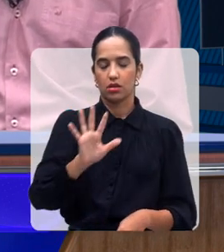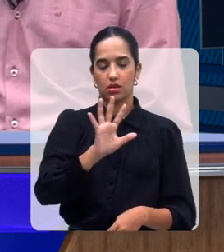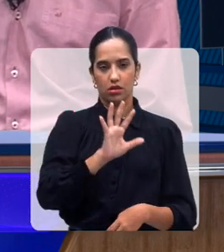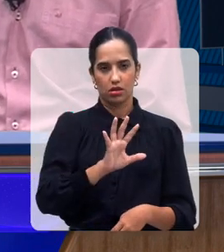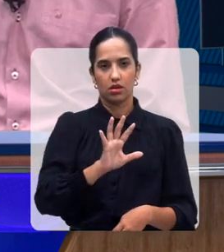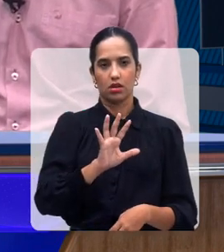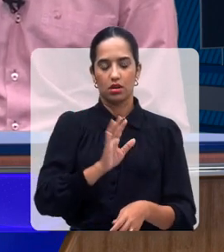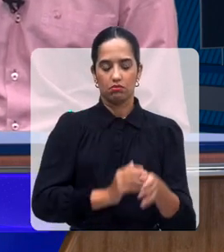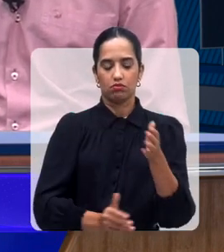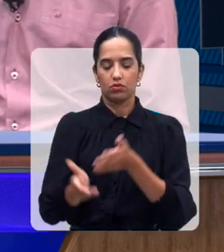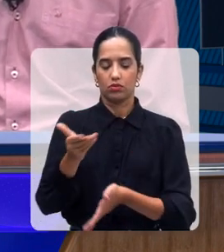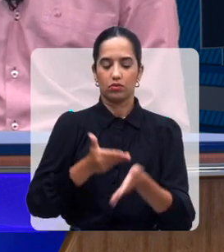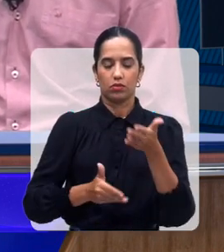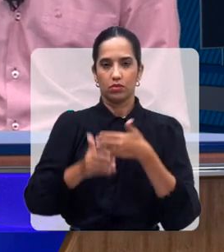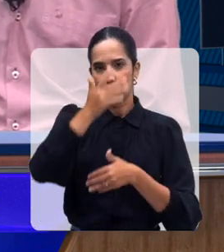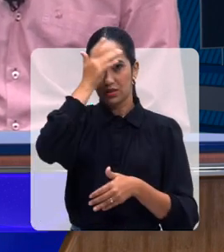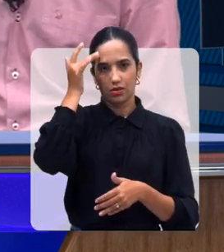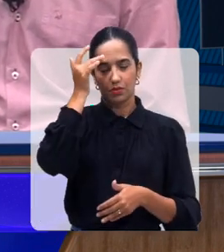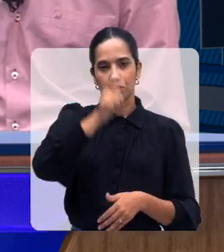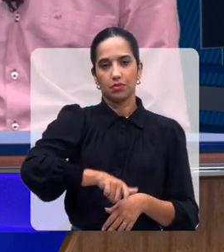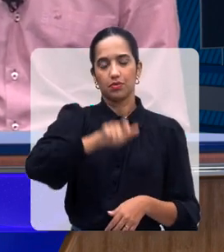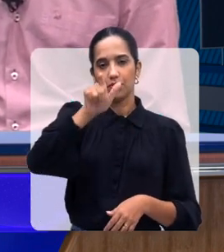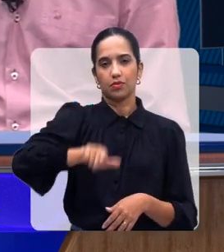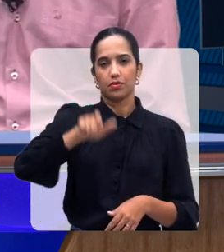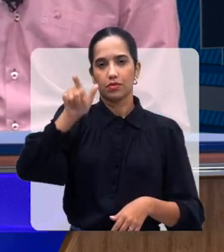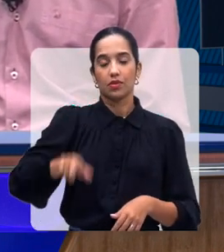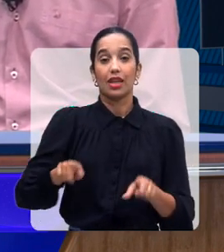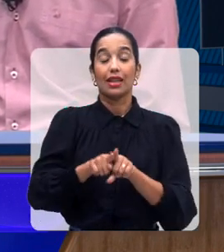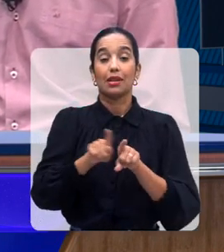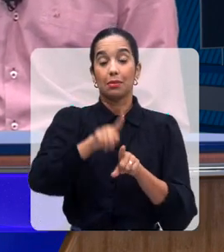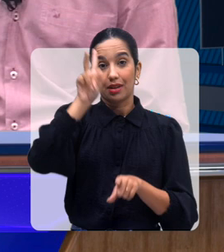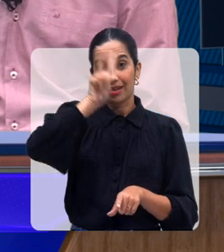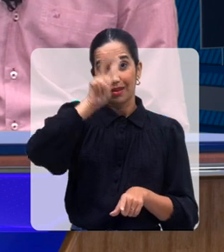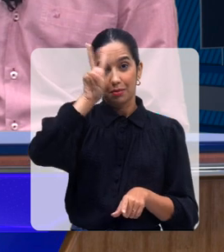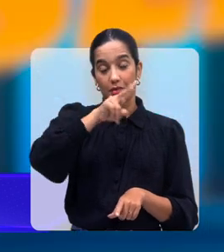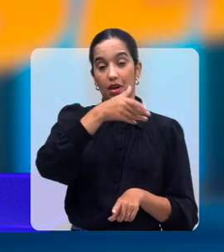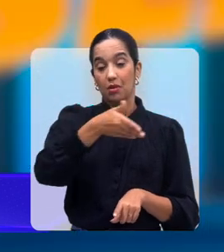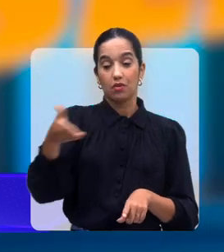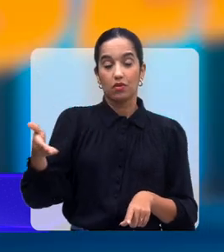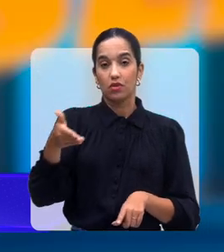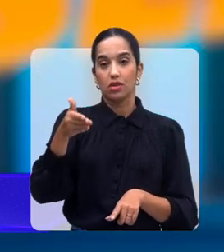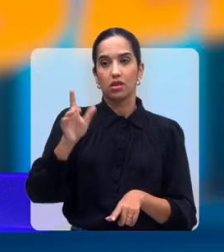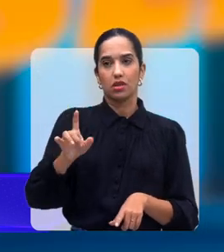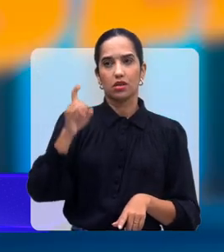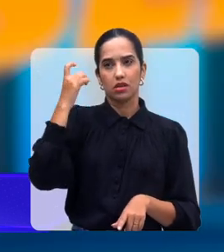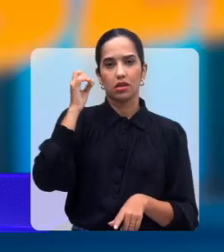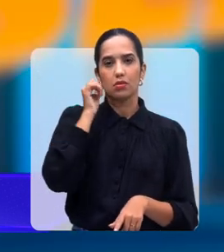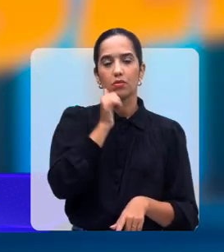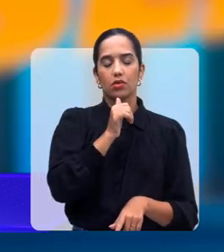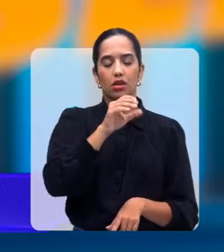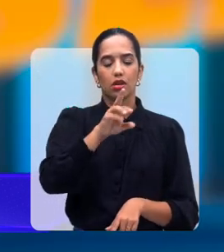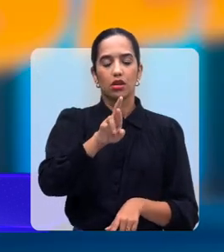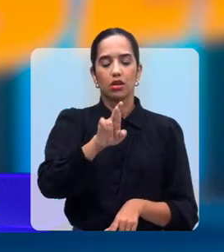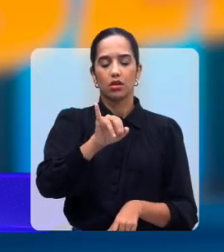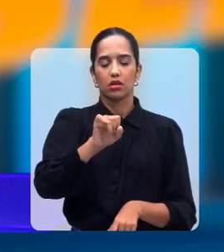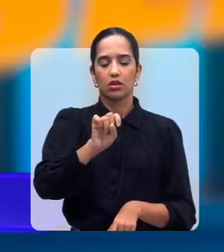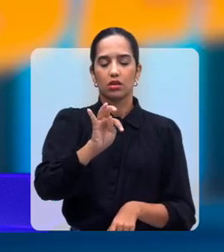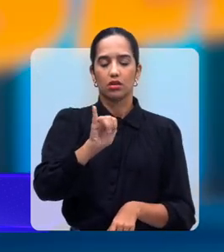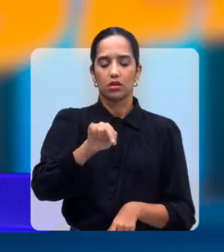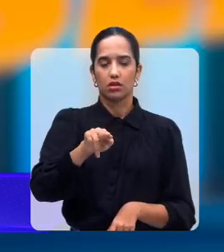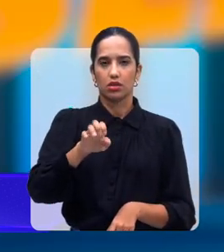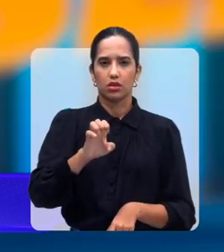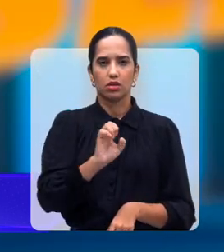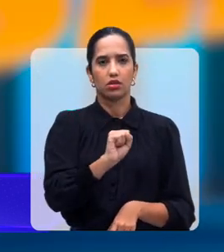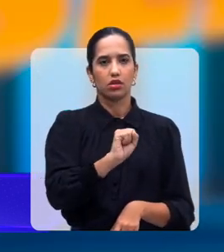os sentidos humanos. E lembrar que você falou aí do tempo, que a diretora era a Cristiane Sequef, e ela